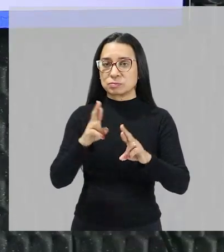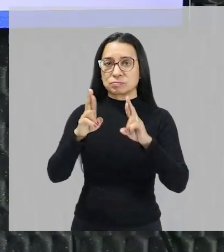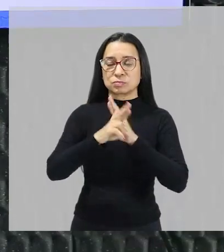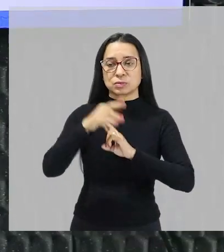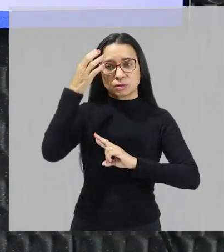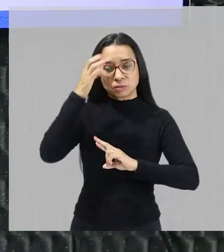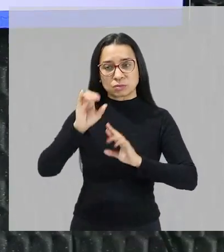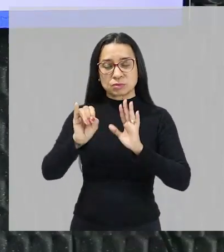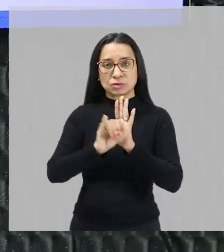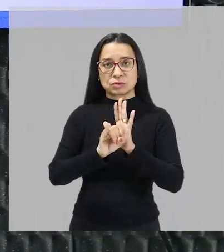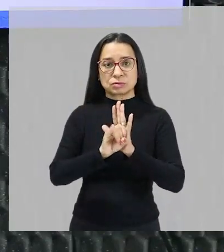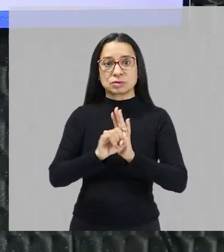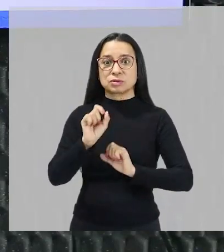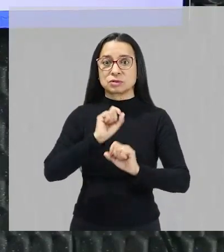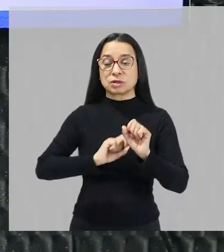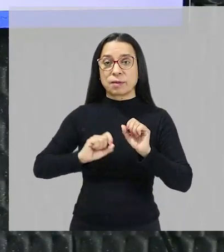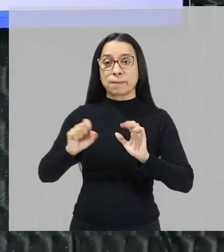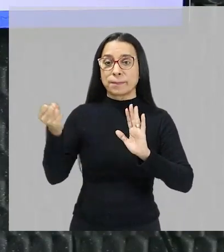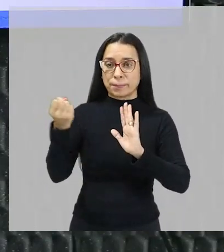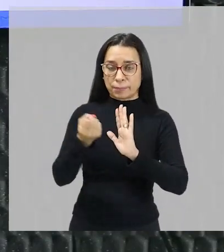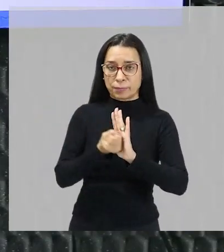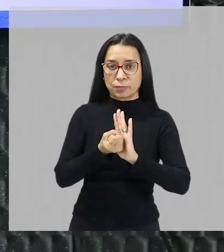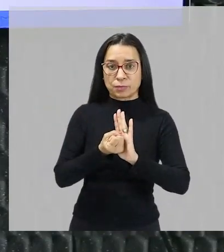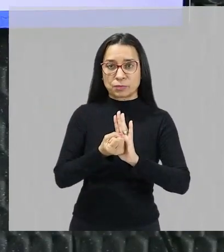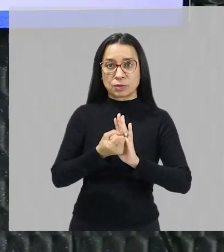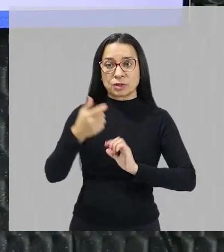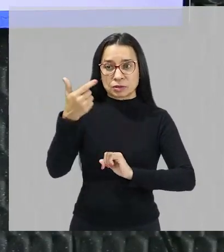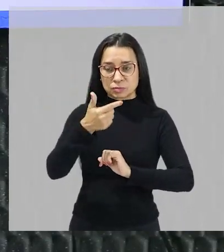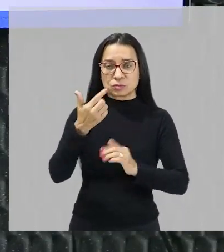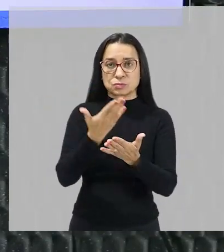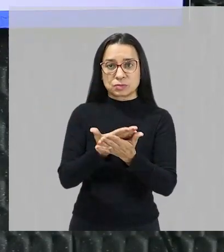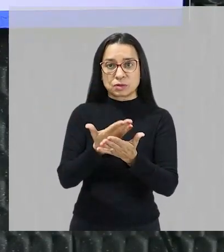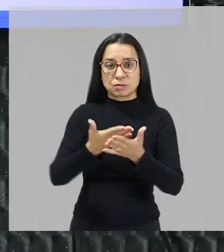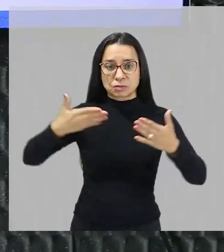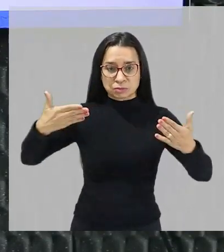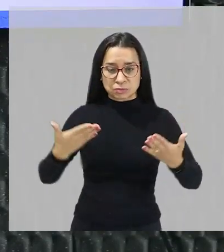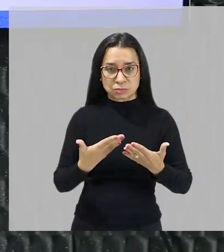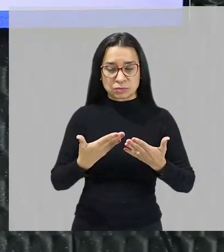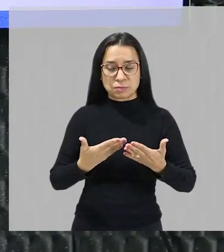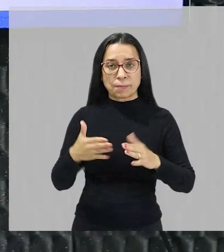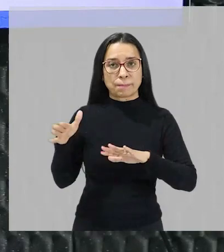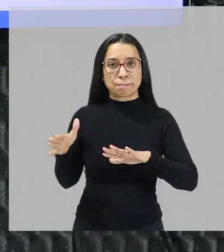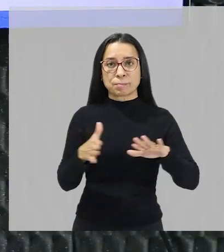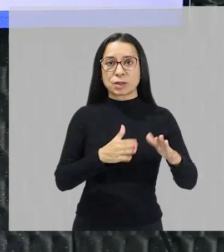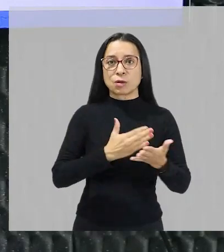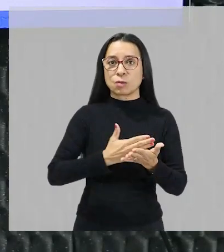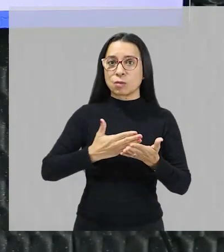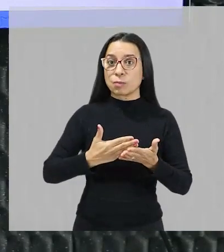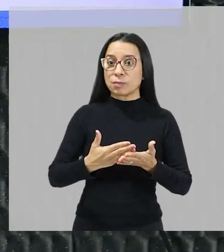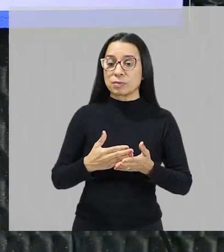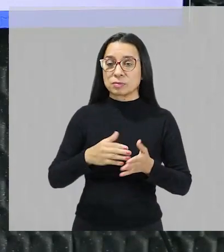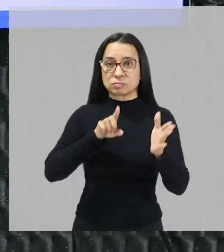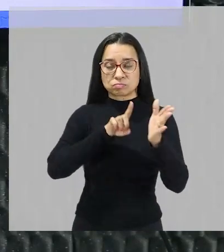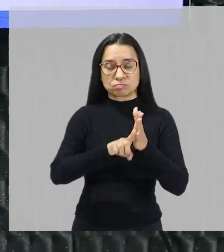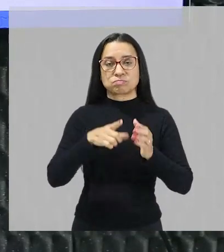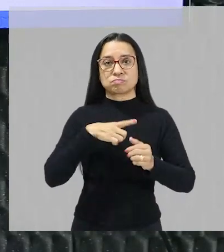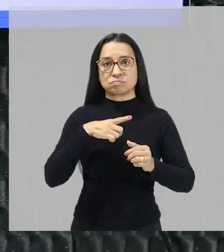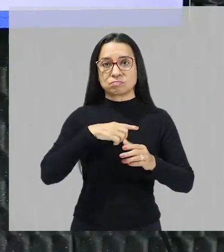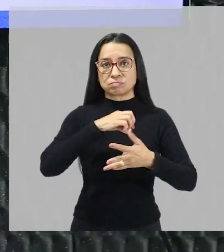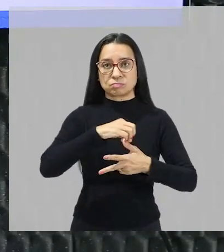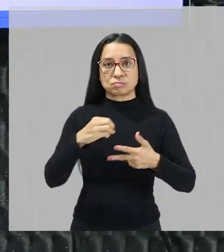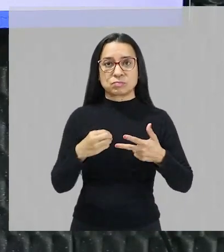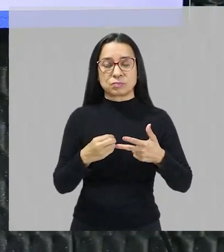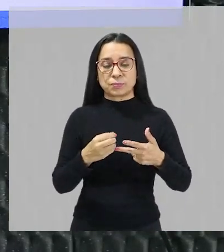segunda parte, que é a aula de hoje. Então a gente começa com uma questão que já caiu no Enem, certo? Questão do